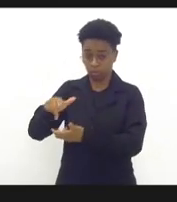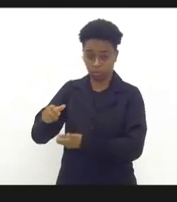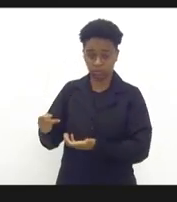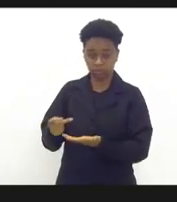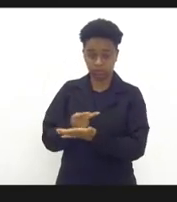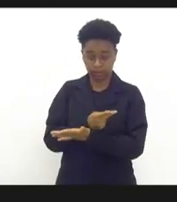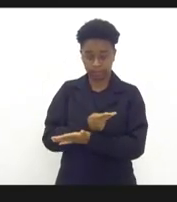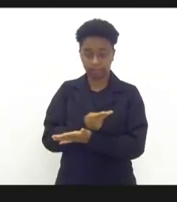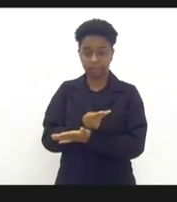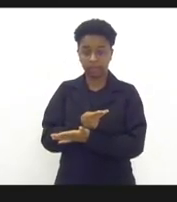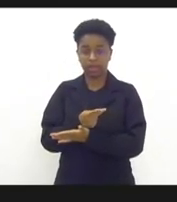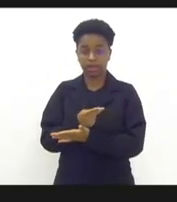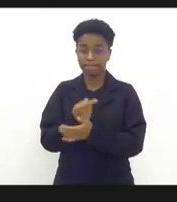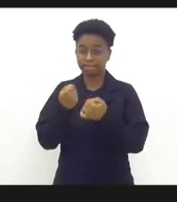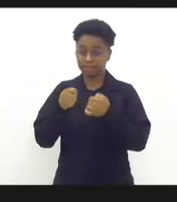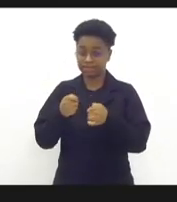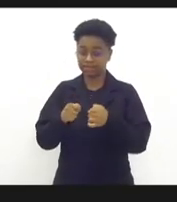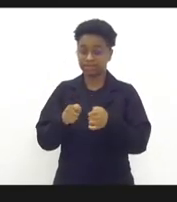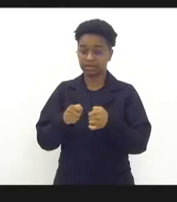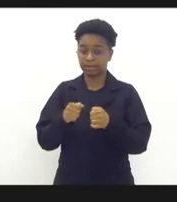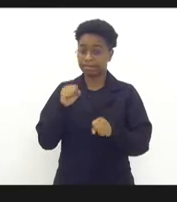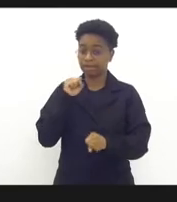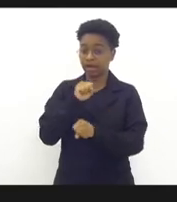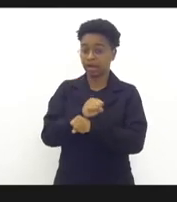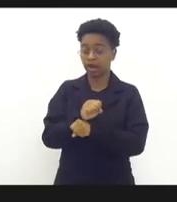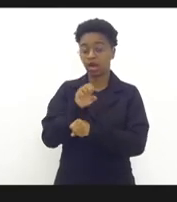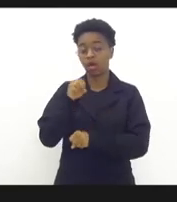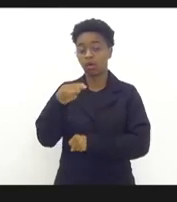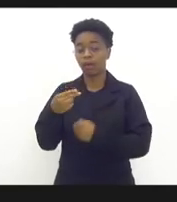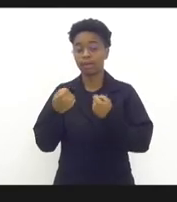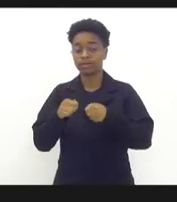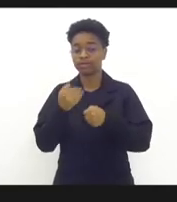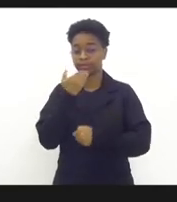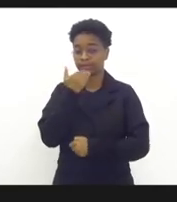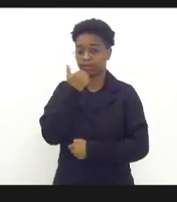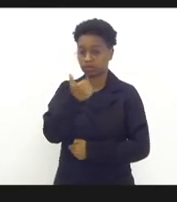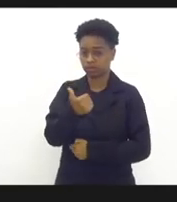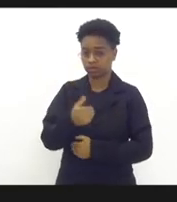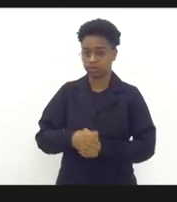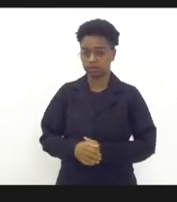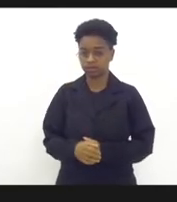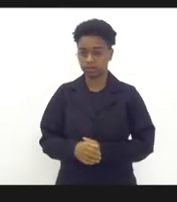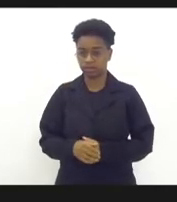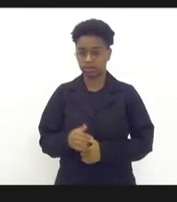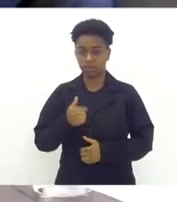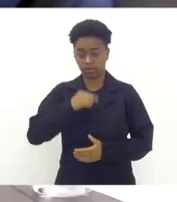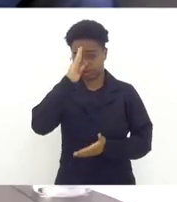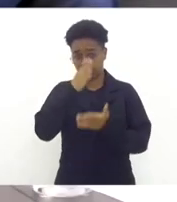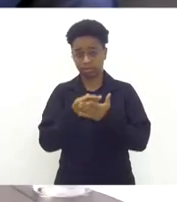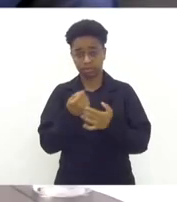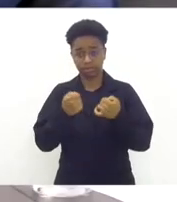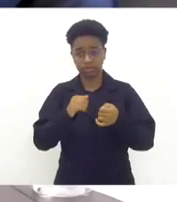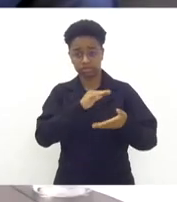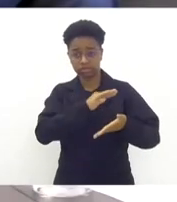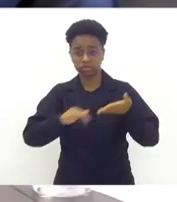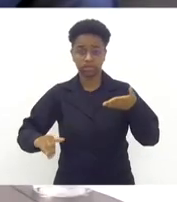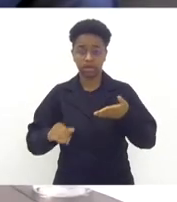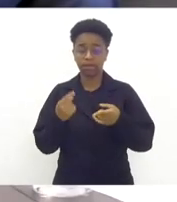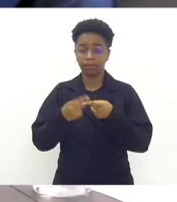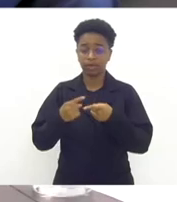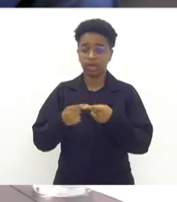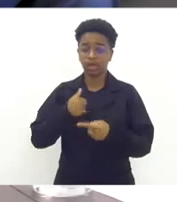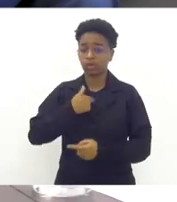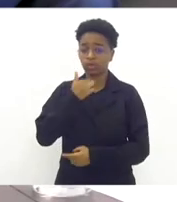ser abolido ou ele deva ser melhorado para que casos como o seu não aconteçam? Abolido. Acho que eu não posso